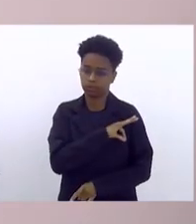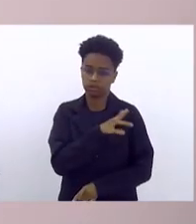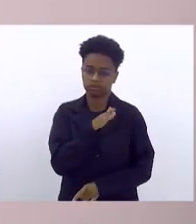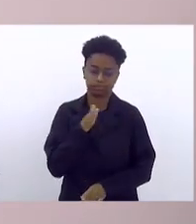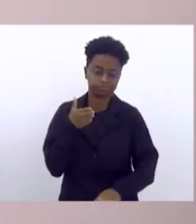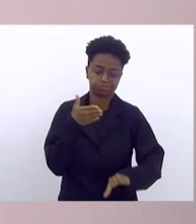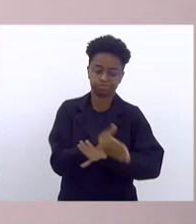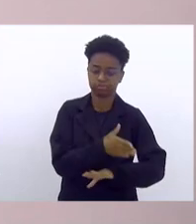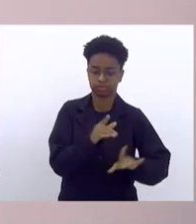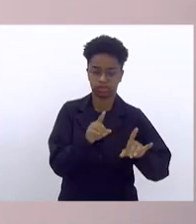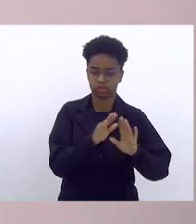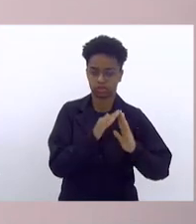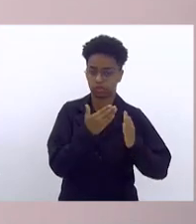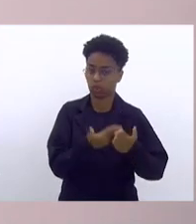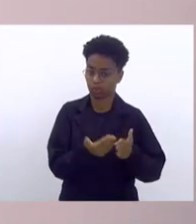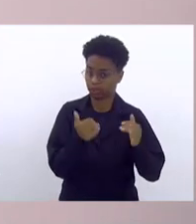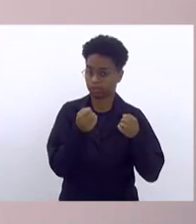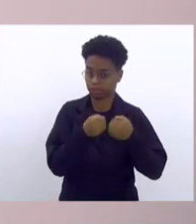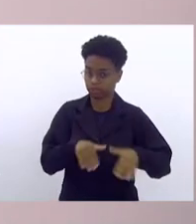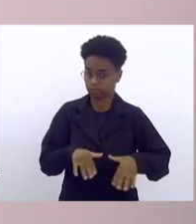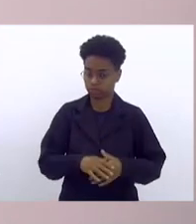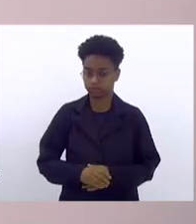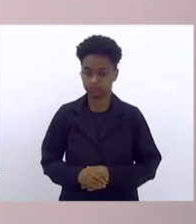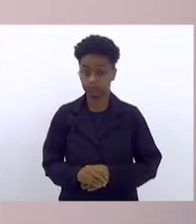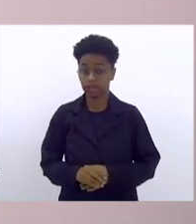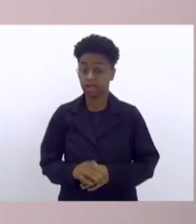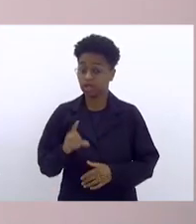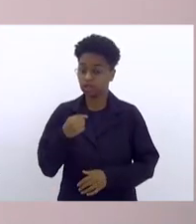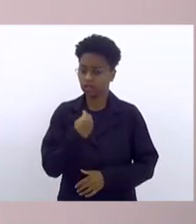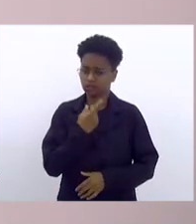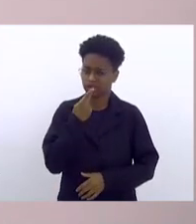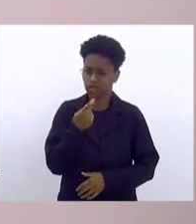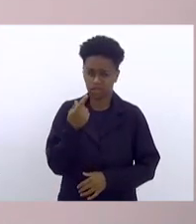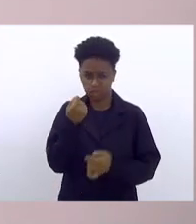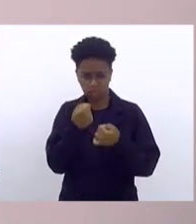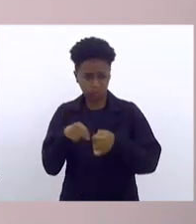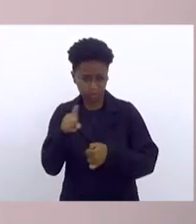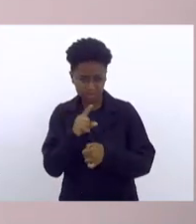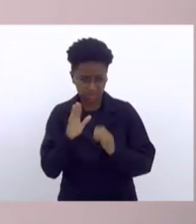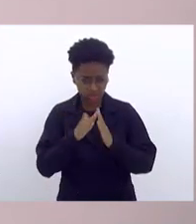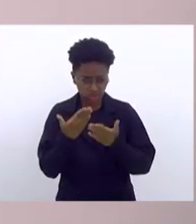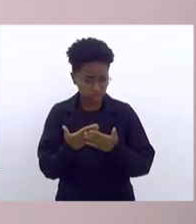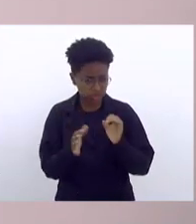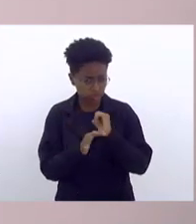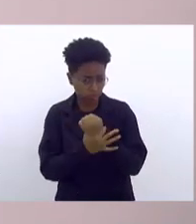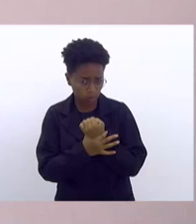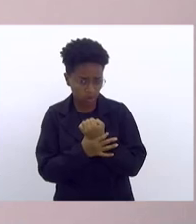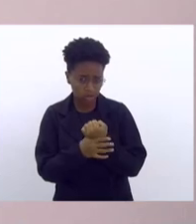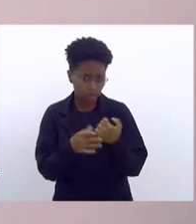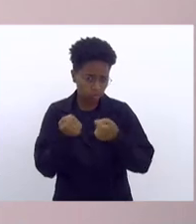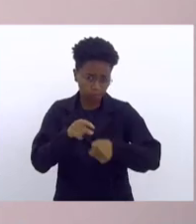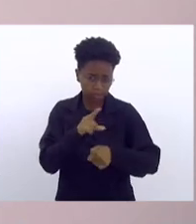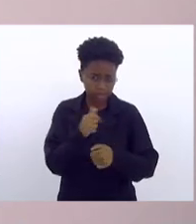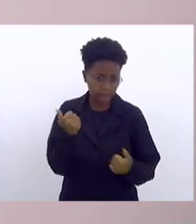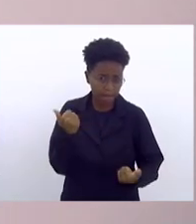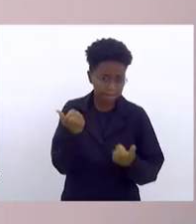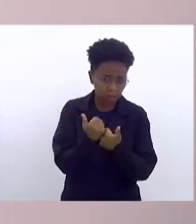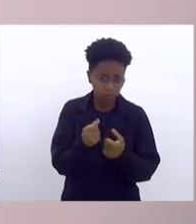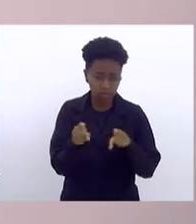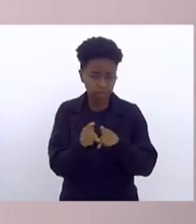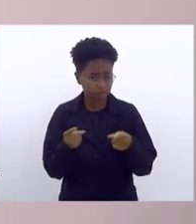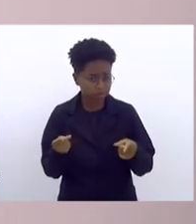escolar não queremos dizer que as escolas não precisam estar seguras e ter apoio e